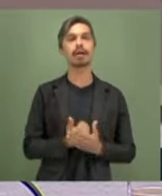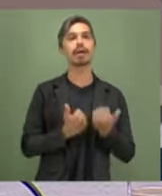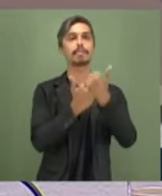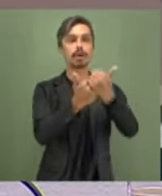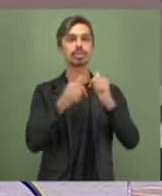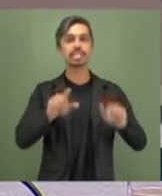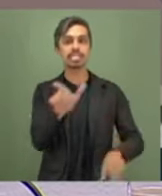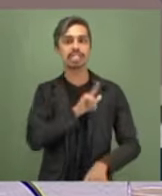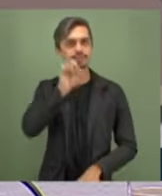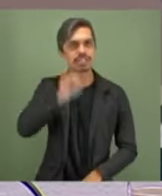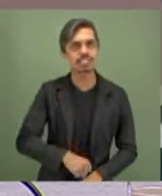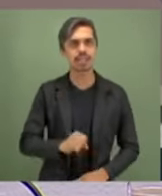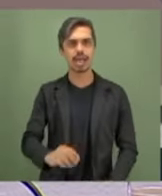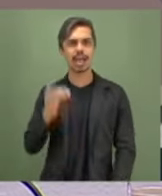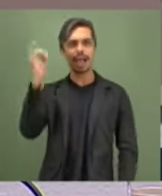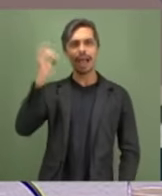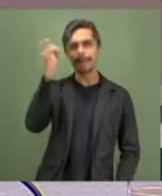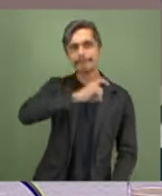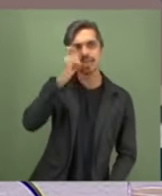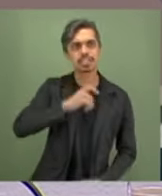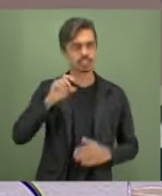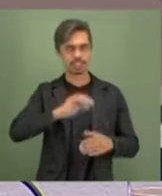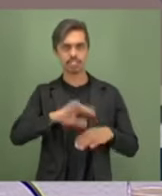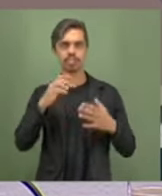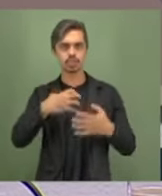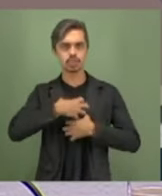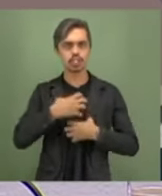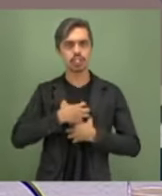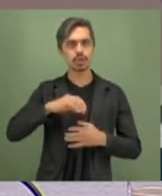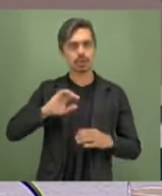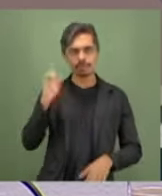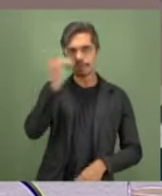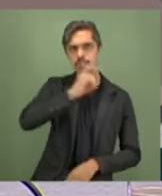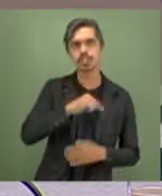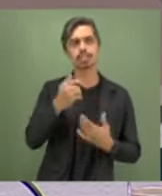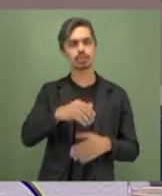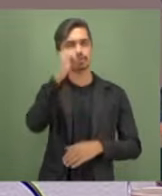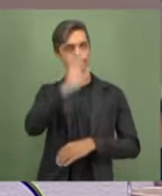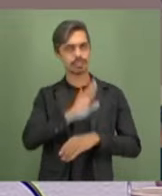a maior farsa e fraude, a maior cilada que o povo brasileiro já sofreu. Muito obrigado.